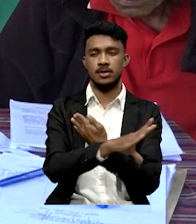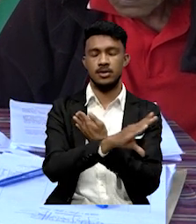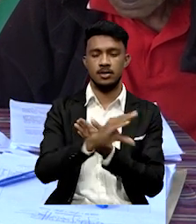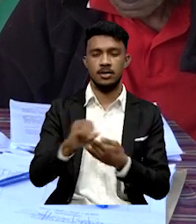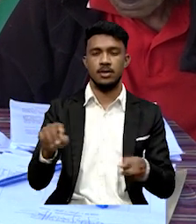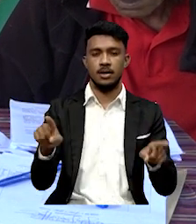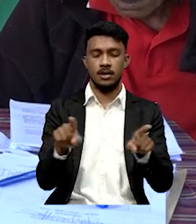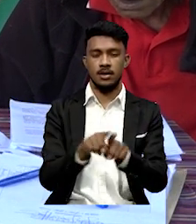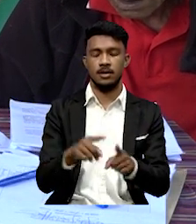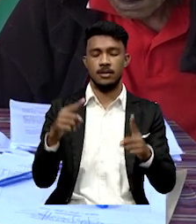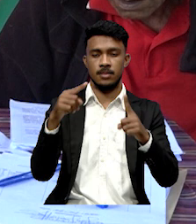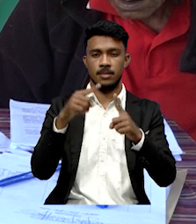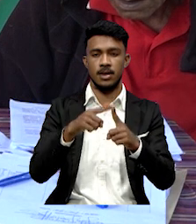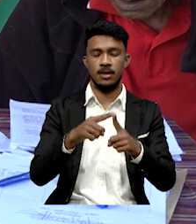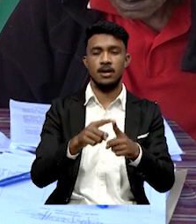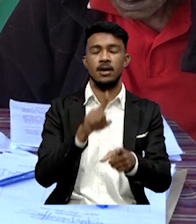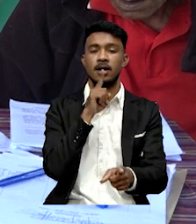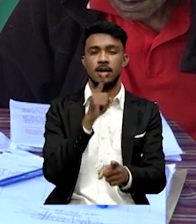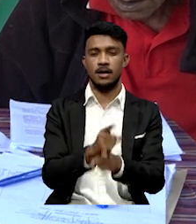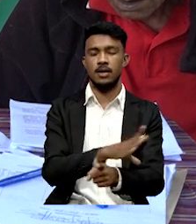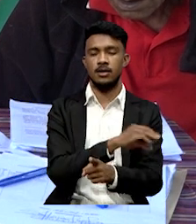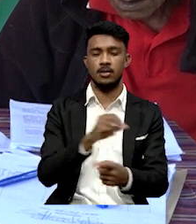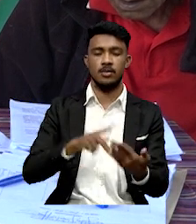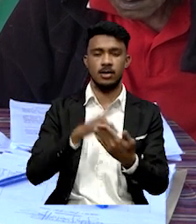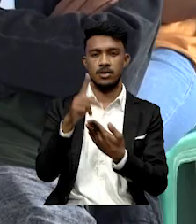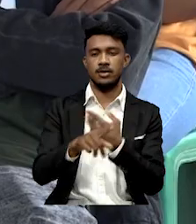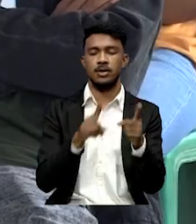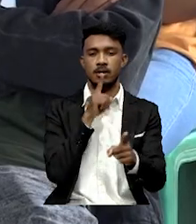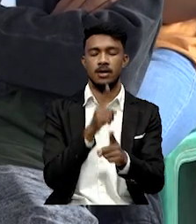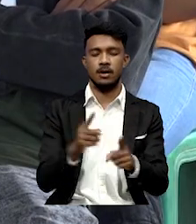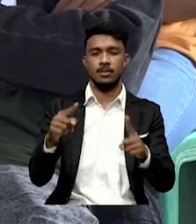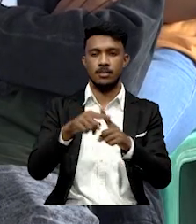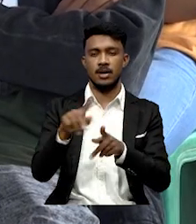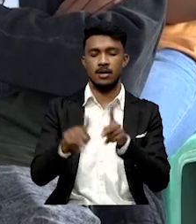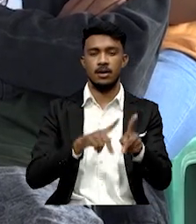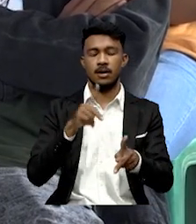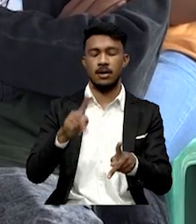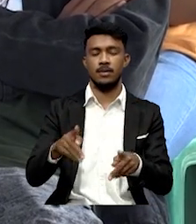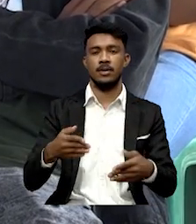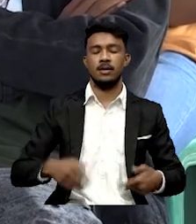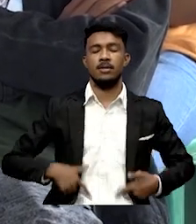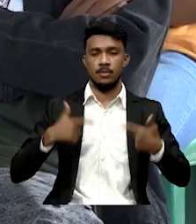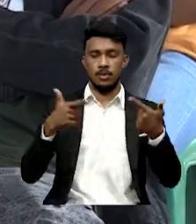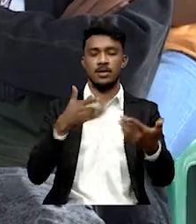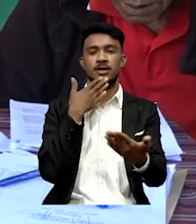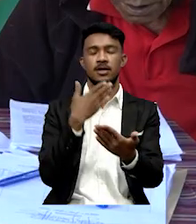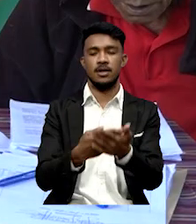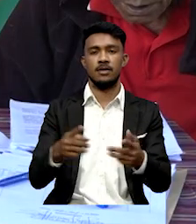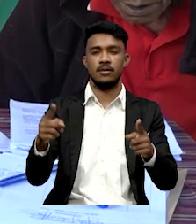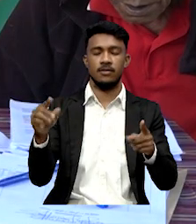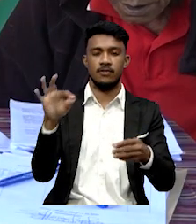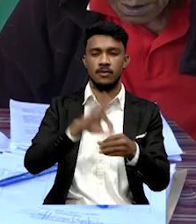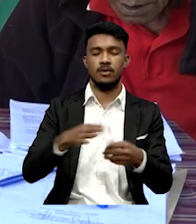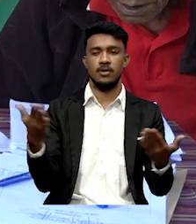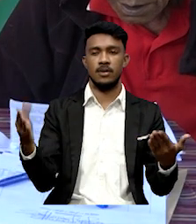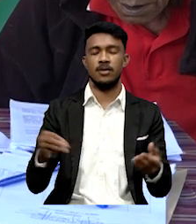progresu, bar real, progresu real, ba povo mabere nia moris diak. Votu nebe, fo ba